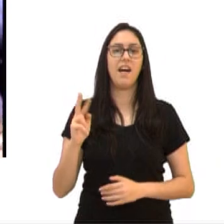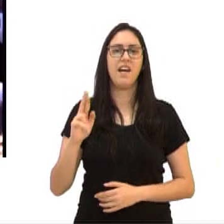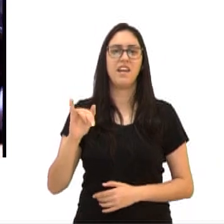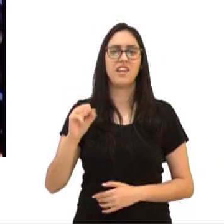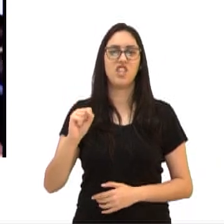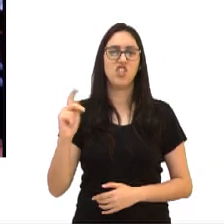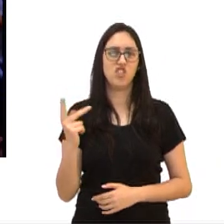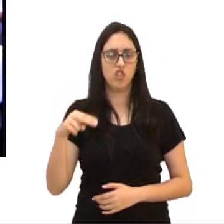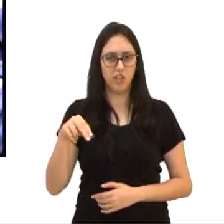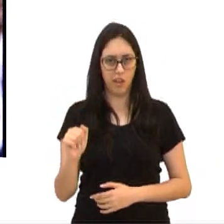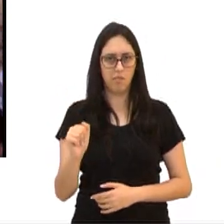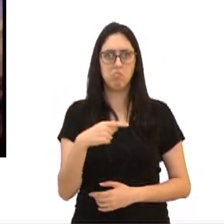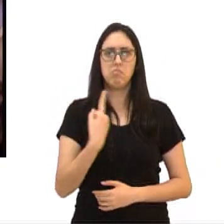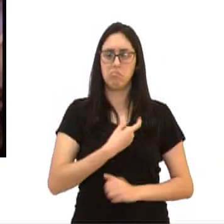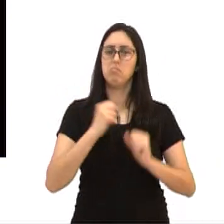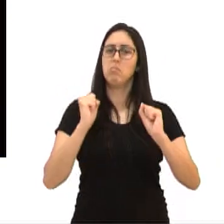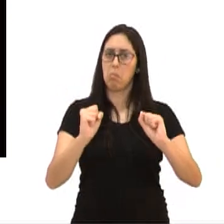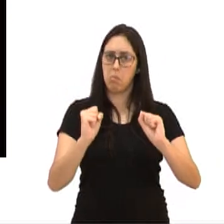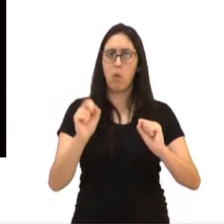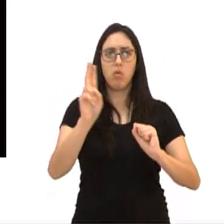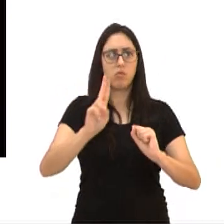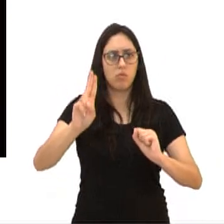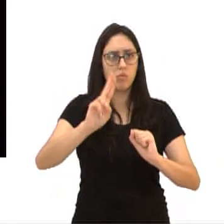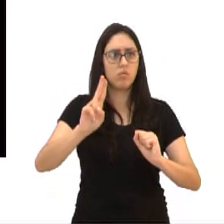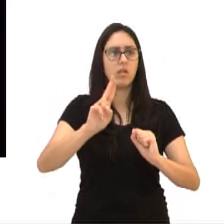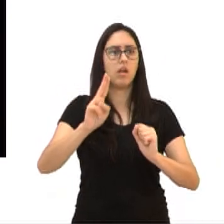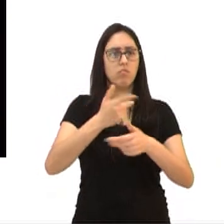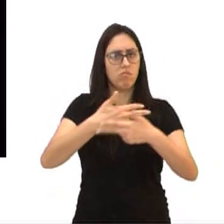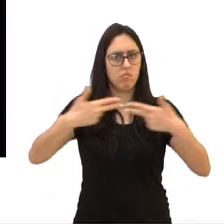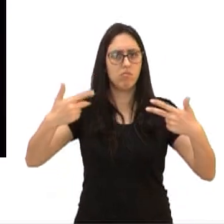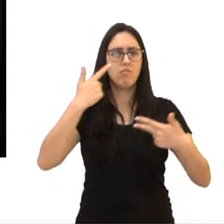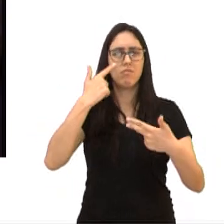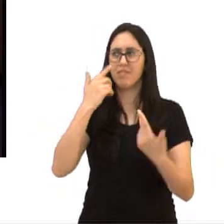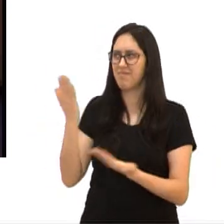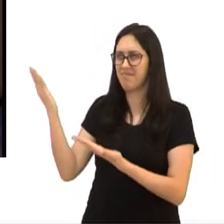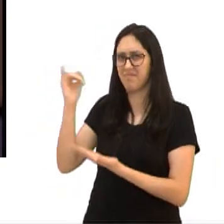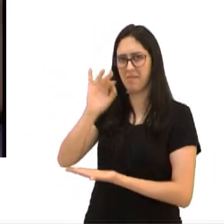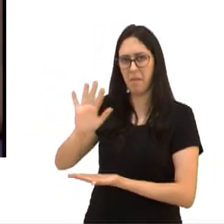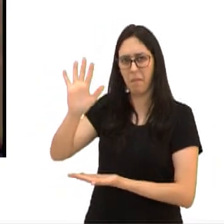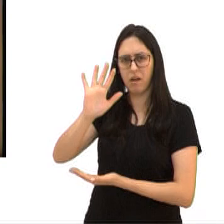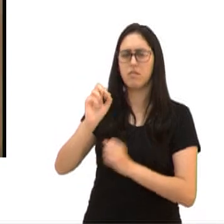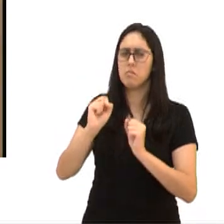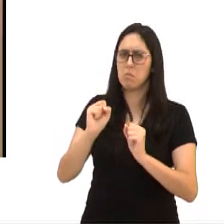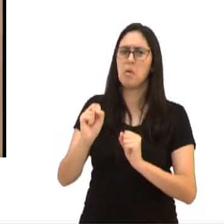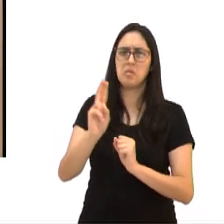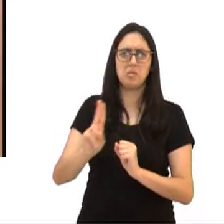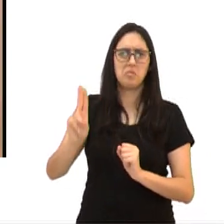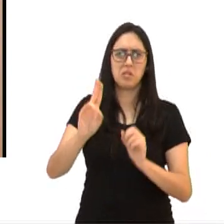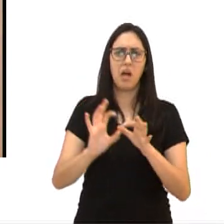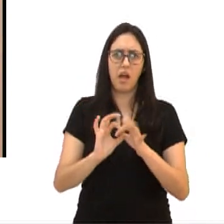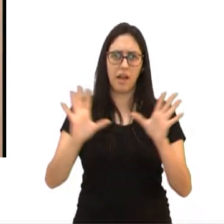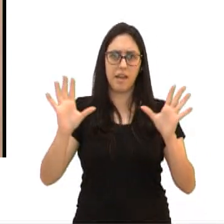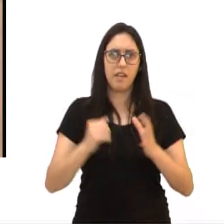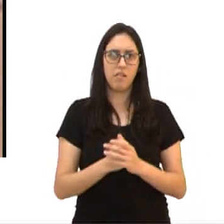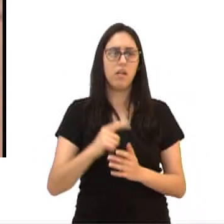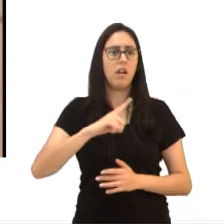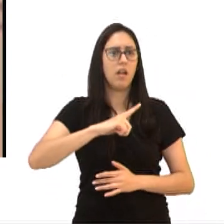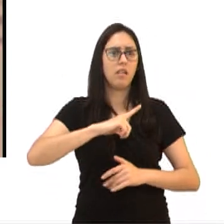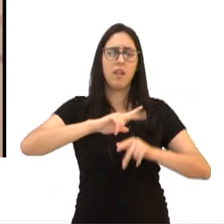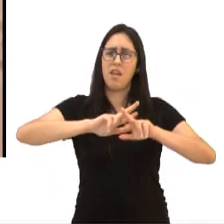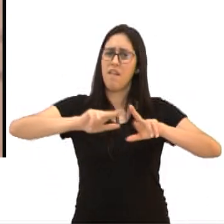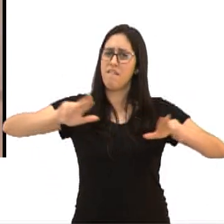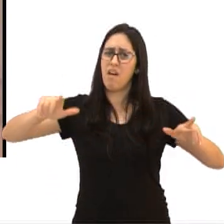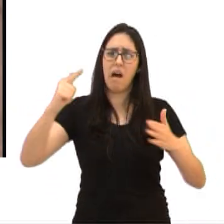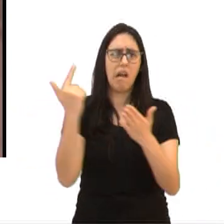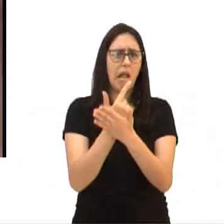principais instrumentos são a mirdanga, o harmônio e as cártalas. Nós temos várias escrituras,